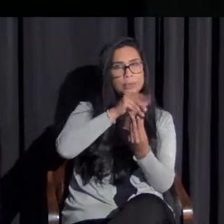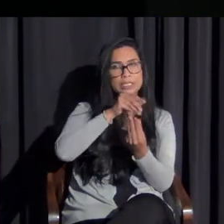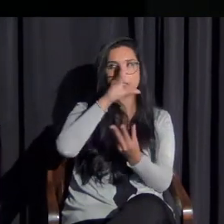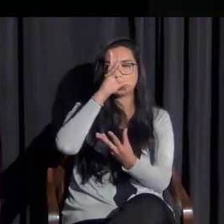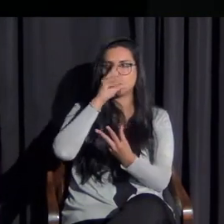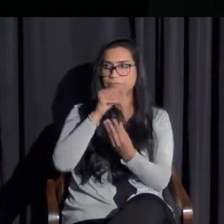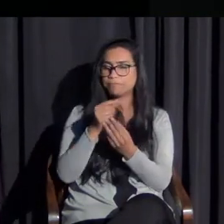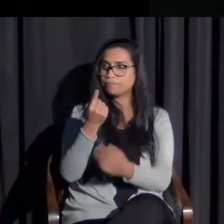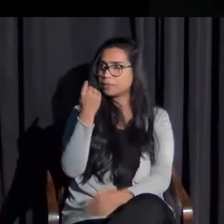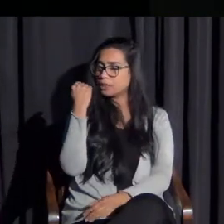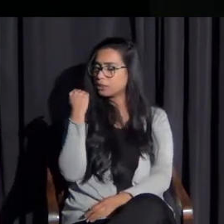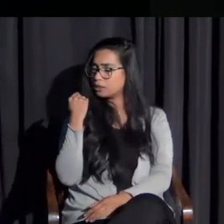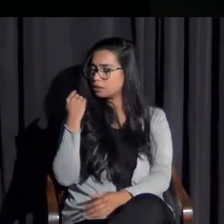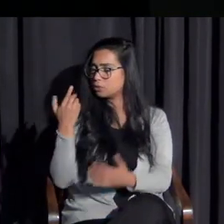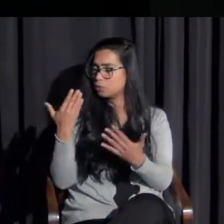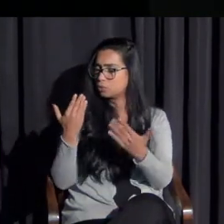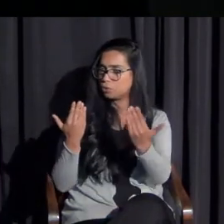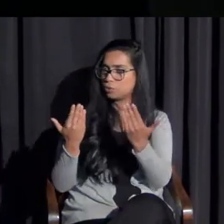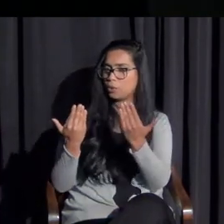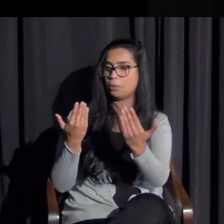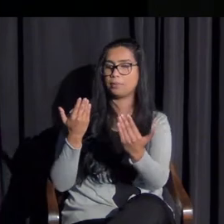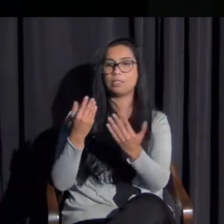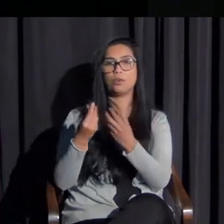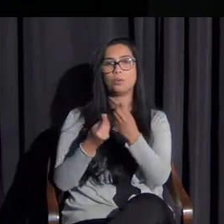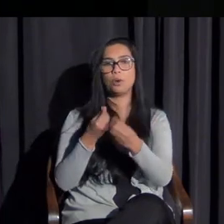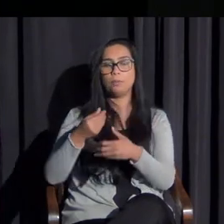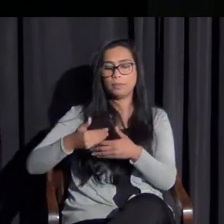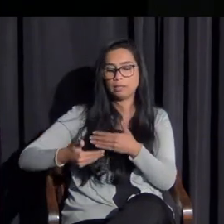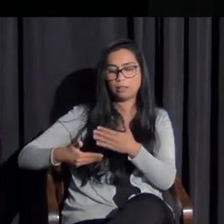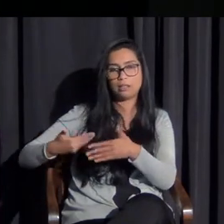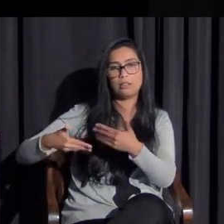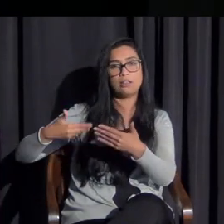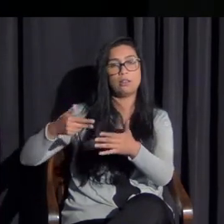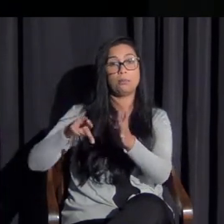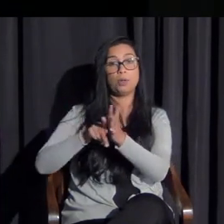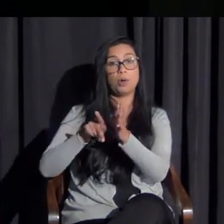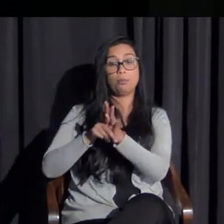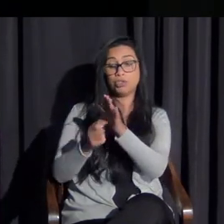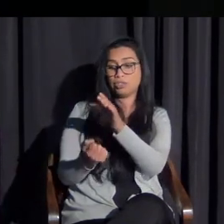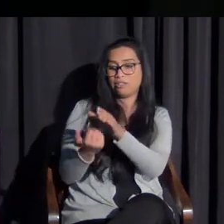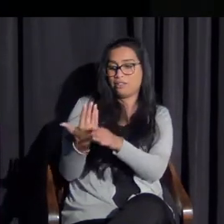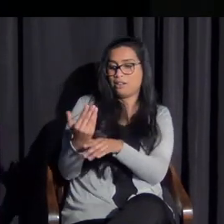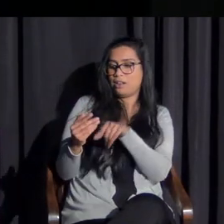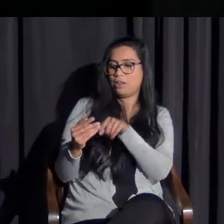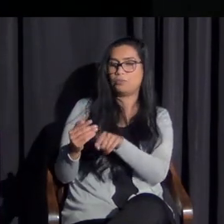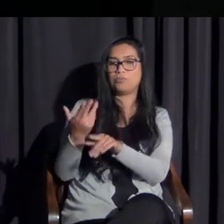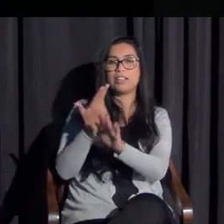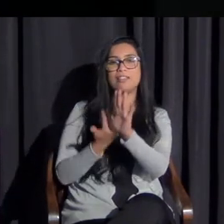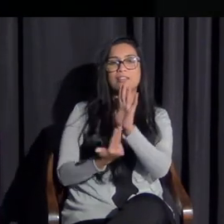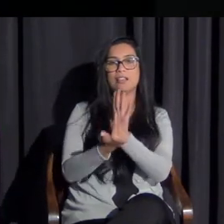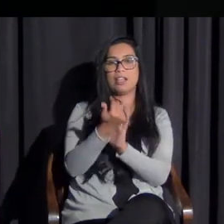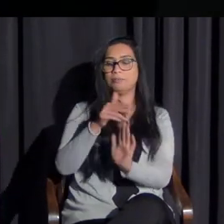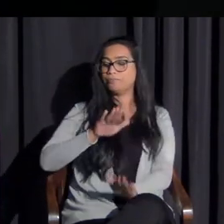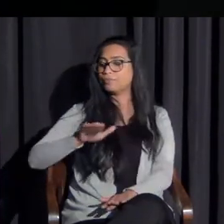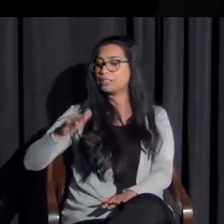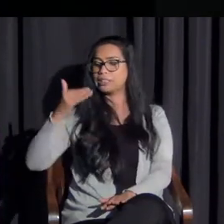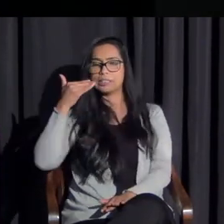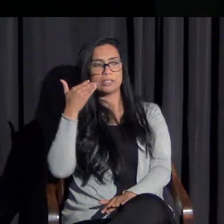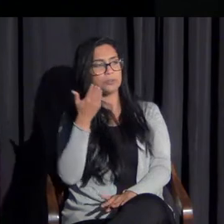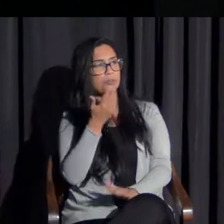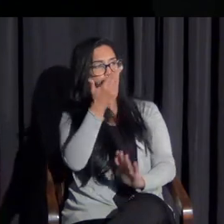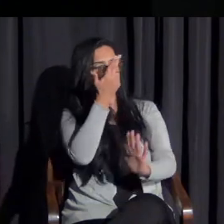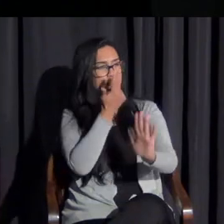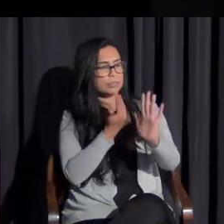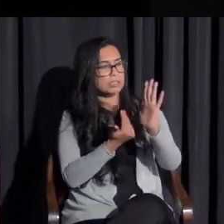iniciais, né, sobre os processos de criação de desenho das crianças, né, sobre esses desenhos, sobre os seus traçados,